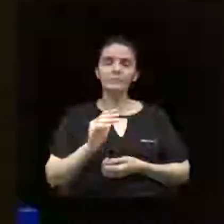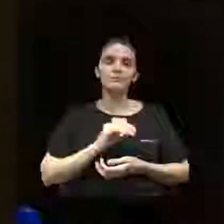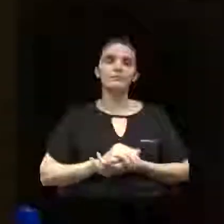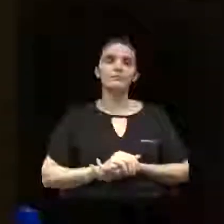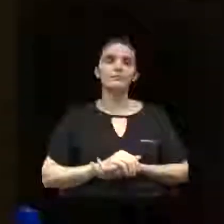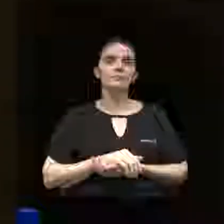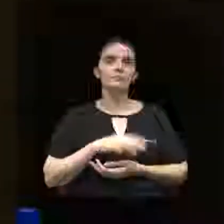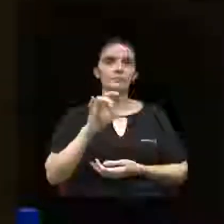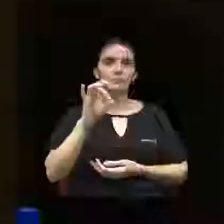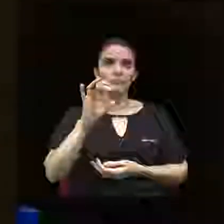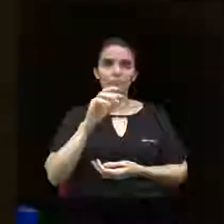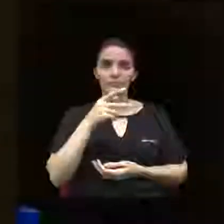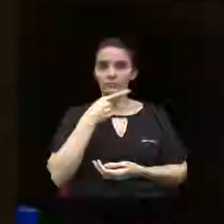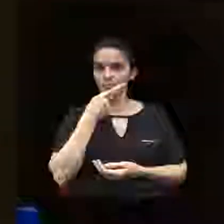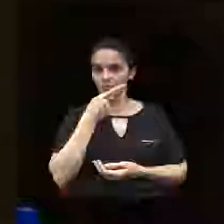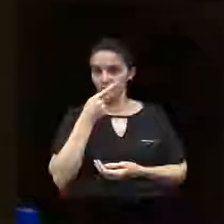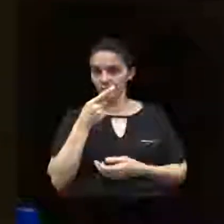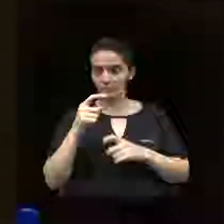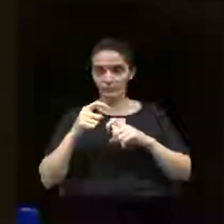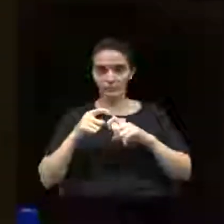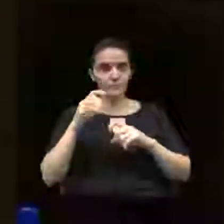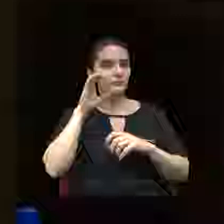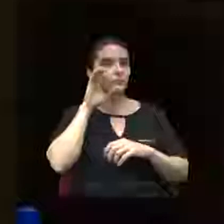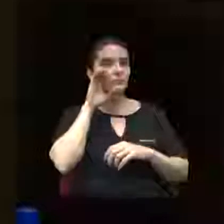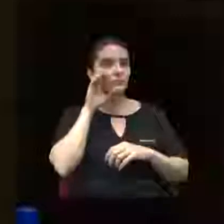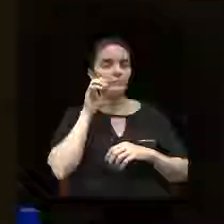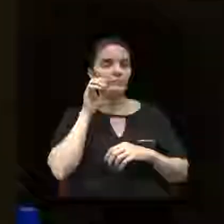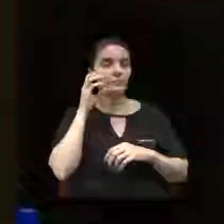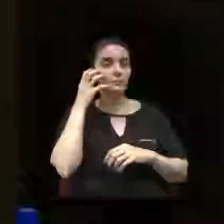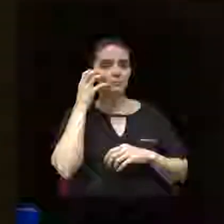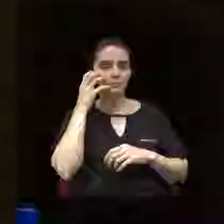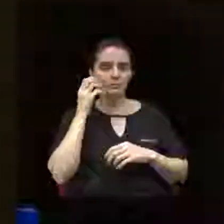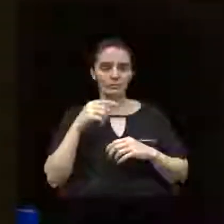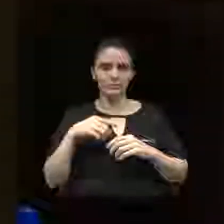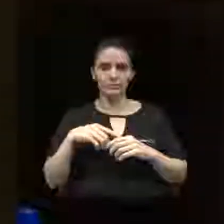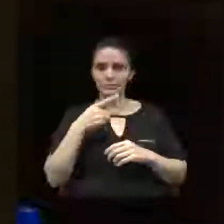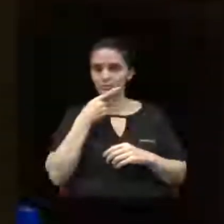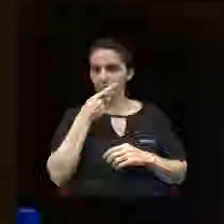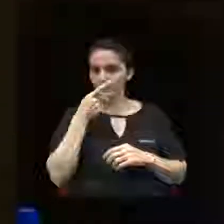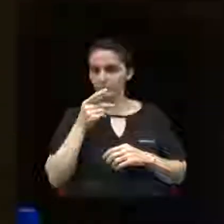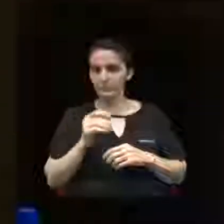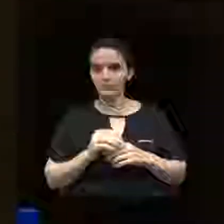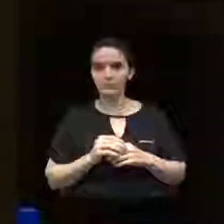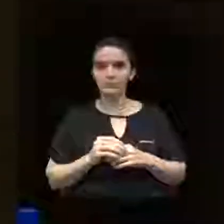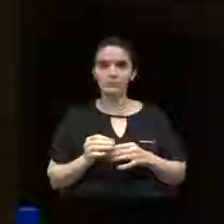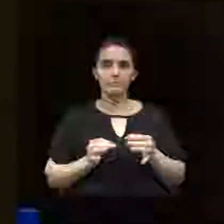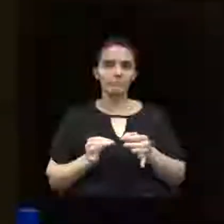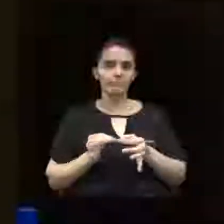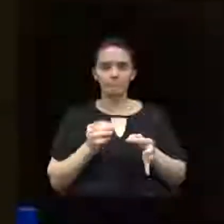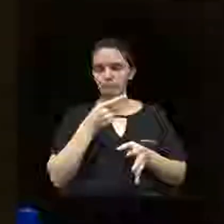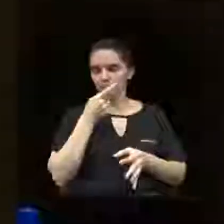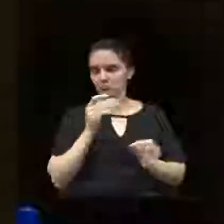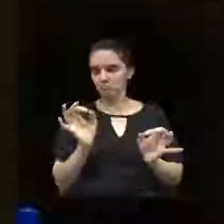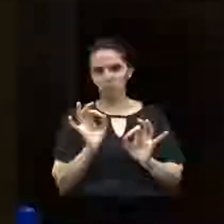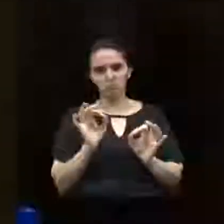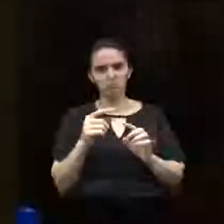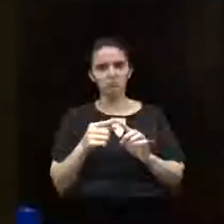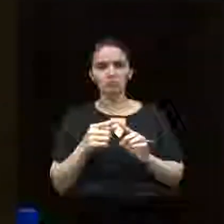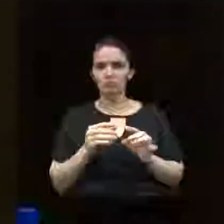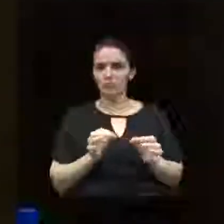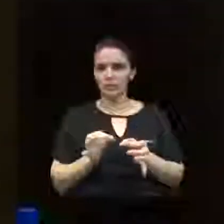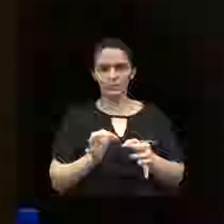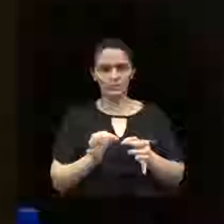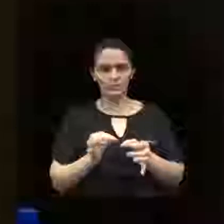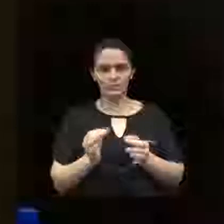Só levanto, doutor Marcelo, para discorrer do requerimento do projeto, não tenho o que falar nada. Um projeto elaborado por